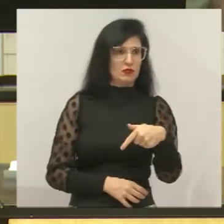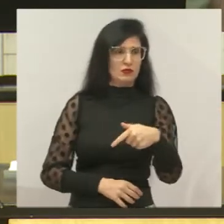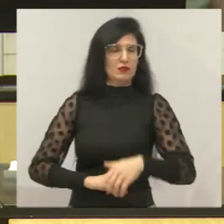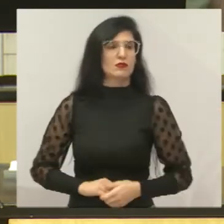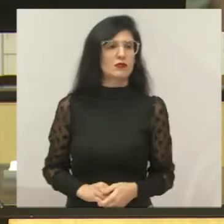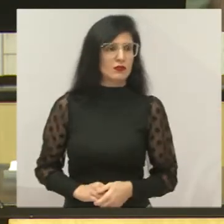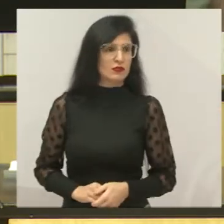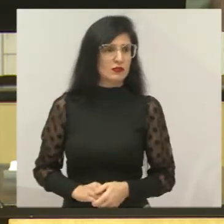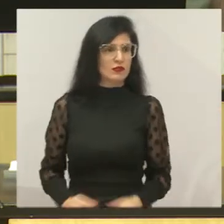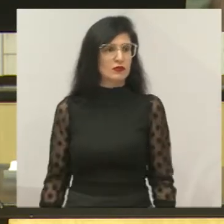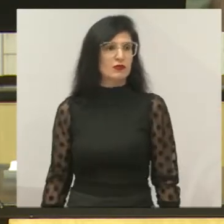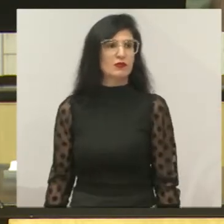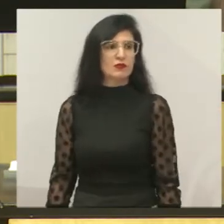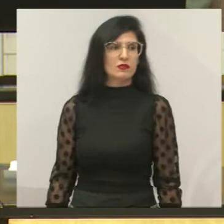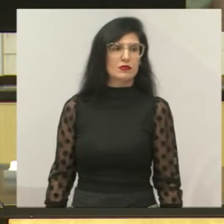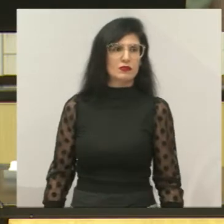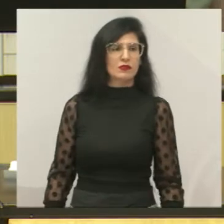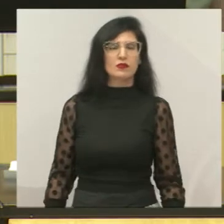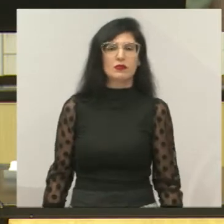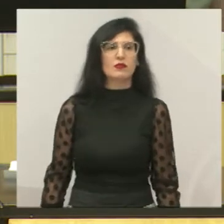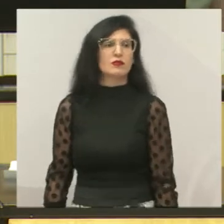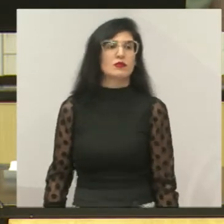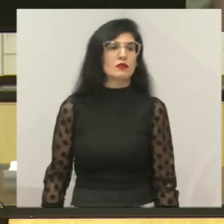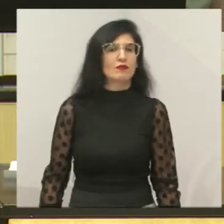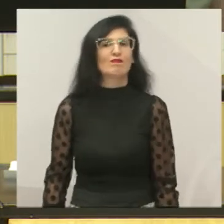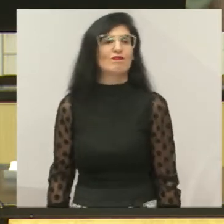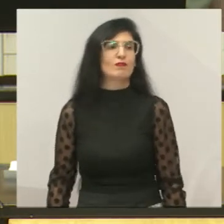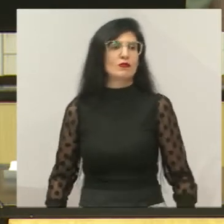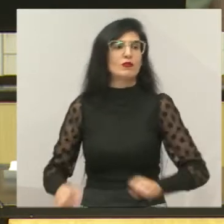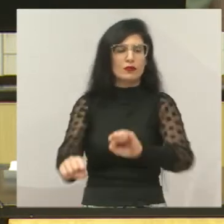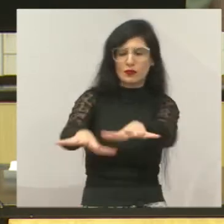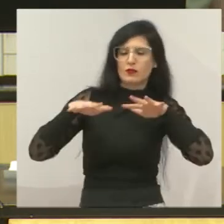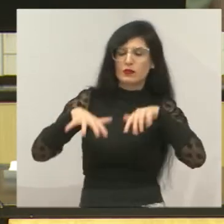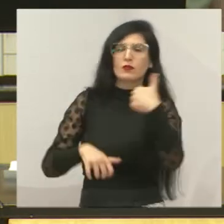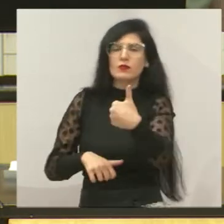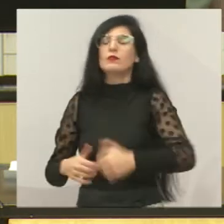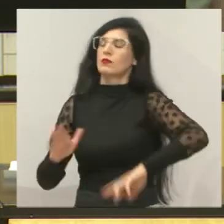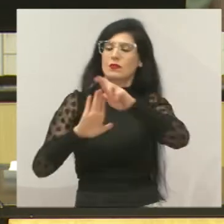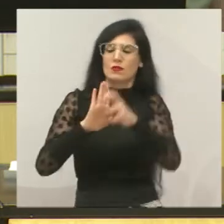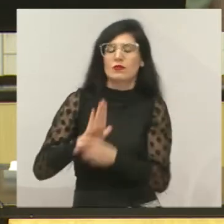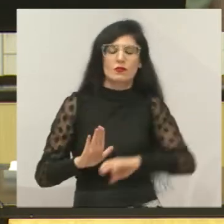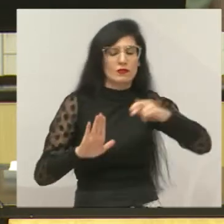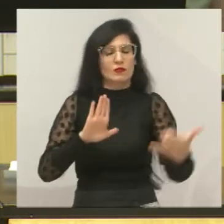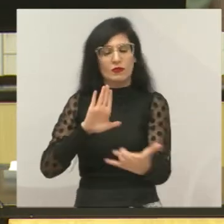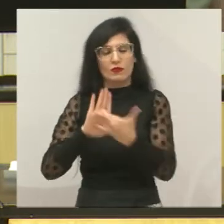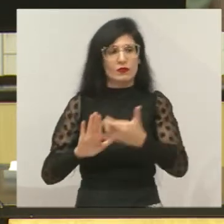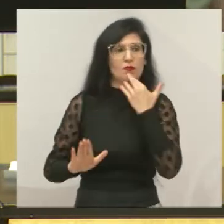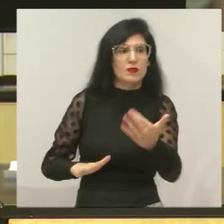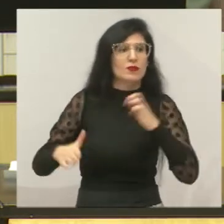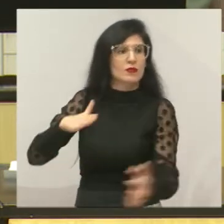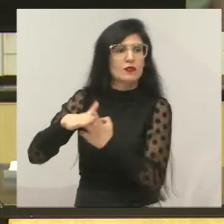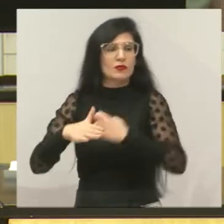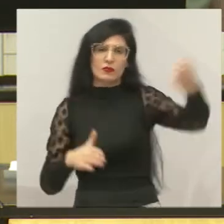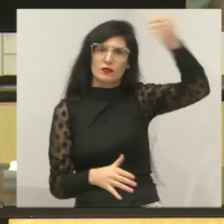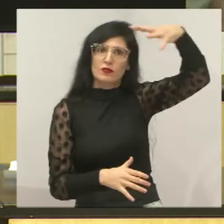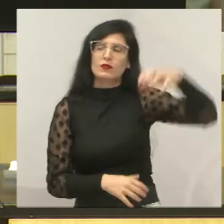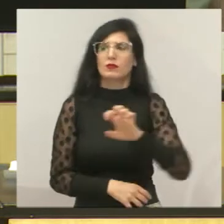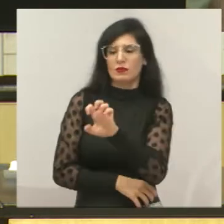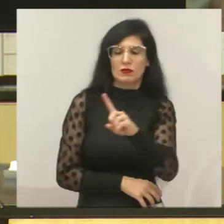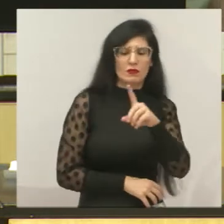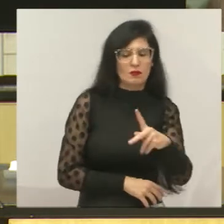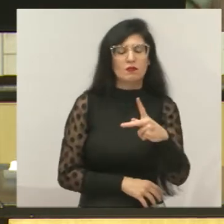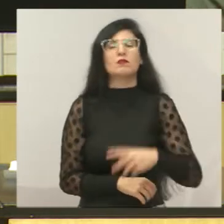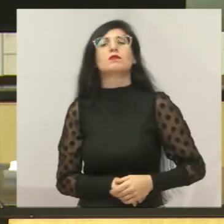excelentíssimo senhor presidente desta Casa, ouvido e aprovado pela Igreja Plenário, cumpridas as formalidades regimentais, seja oficiada a IDP, solicitando a troca de